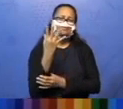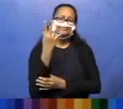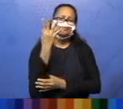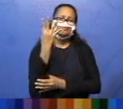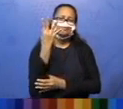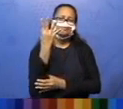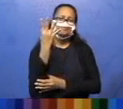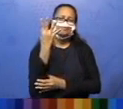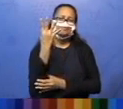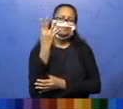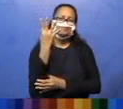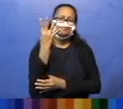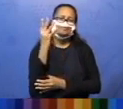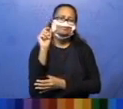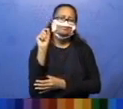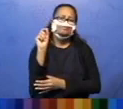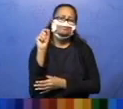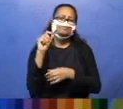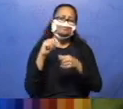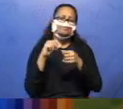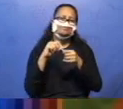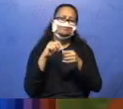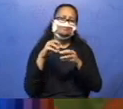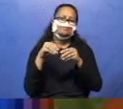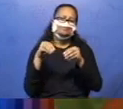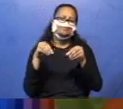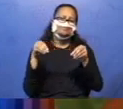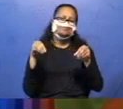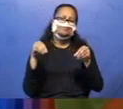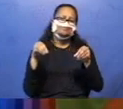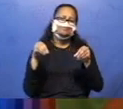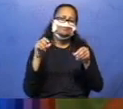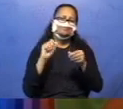com o trigo a gente faz a farinha, que faz